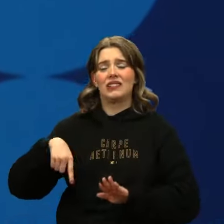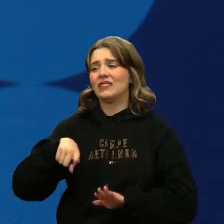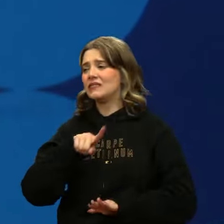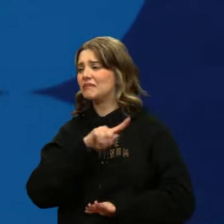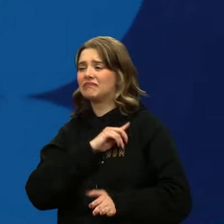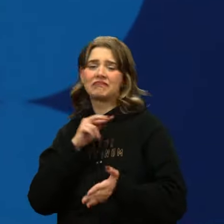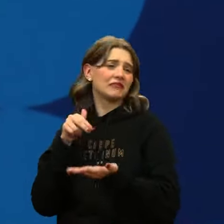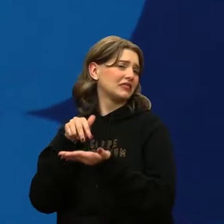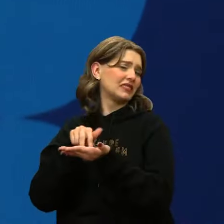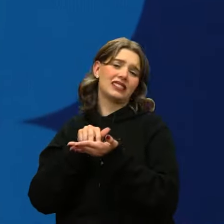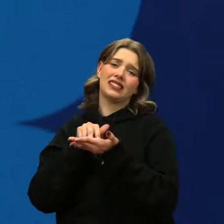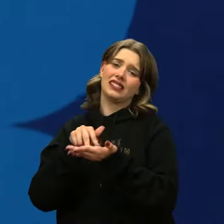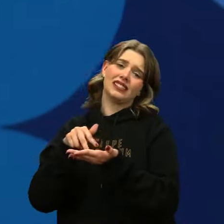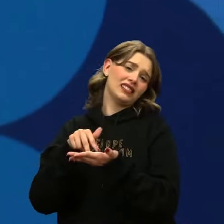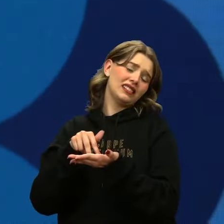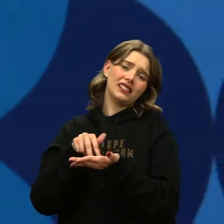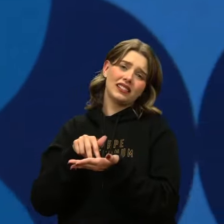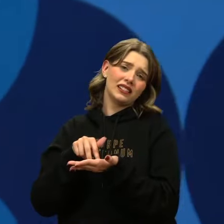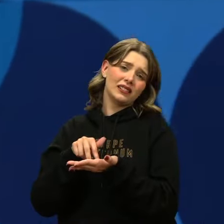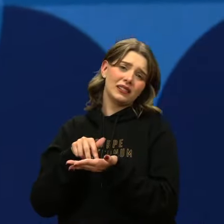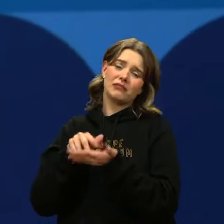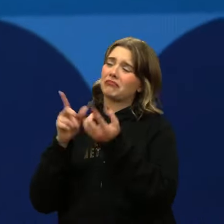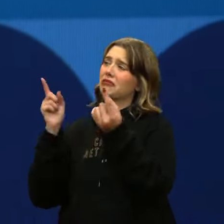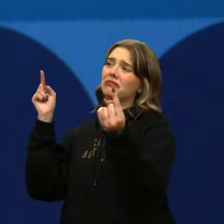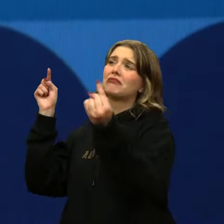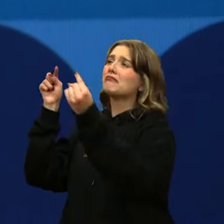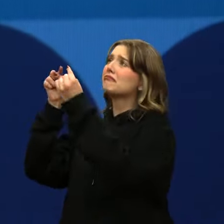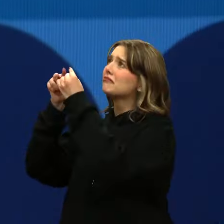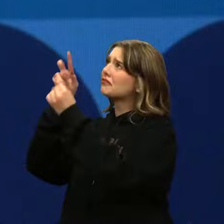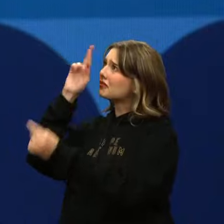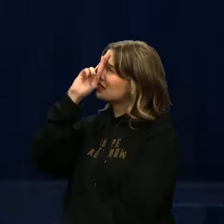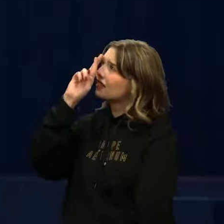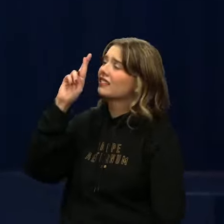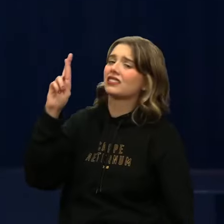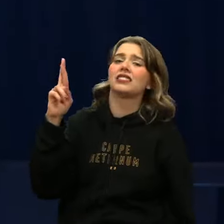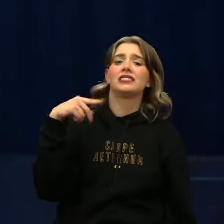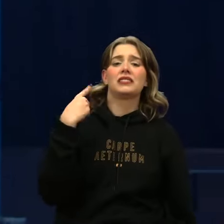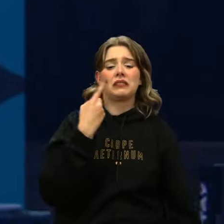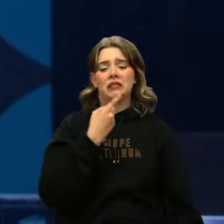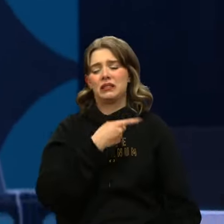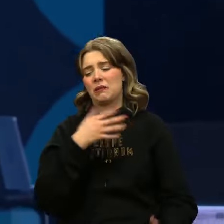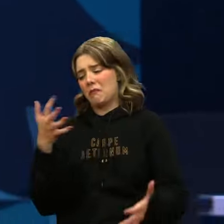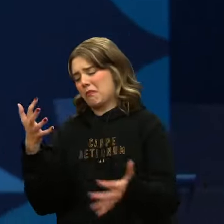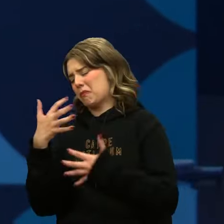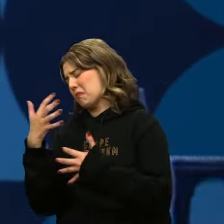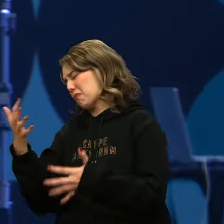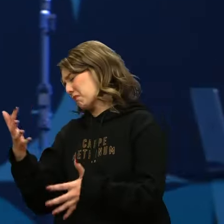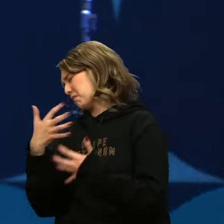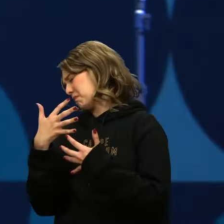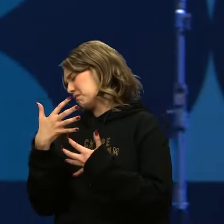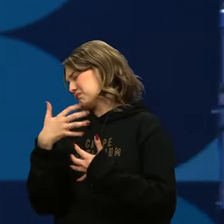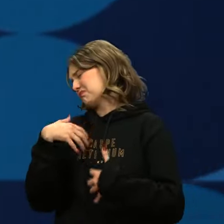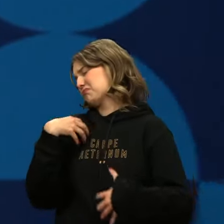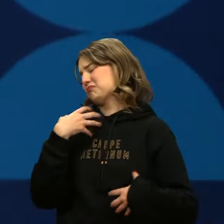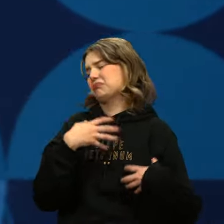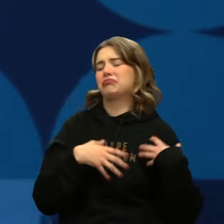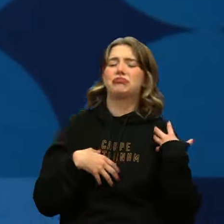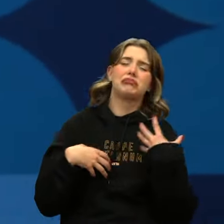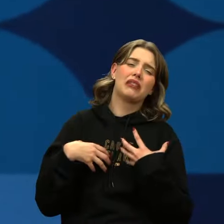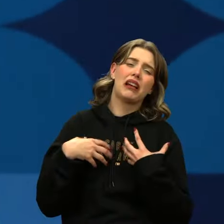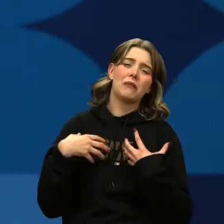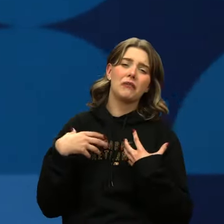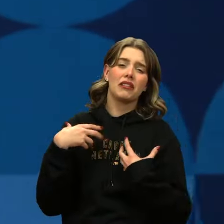nossa vida, no propósito do Senhor. E nós somos abalados porque nós achamos que